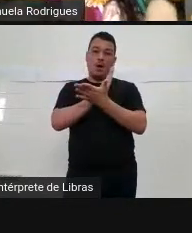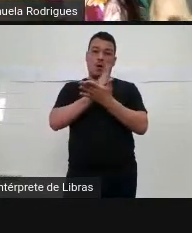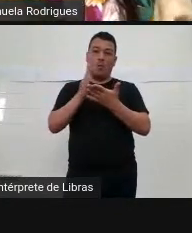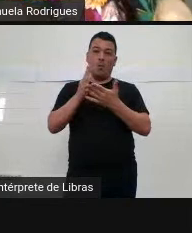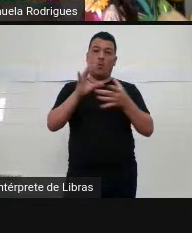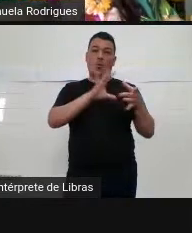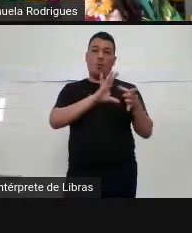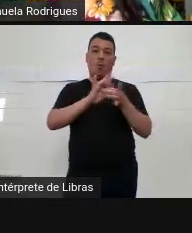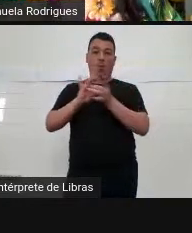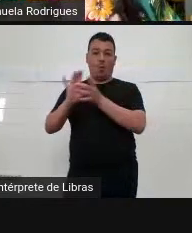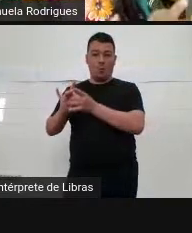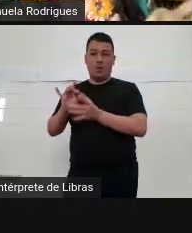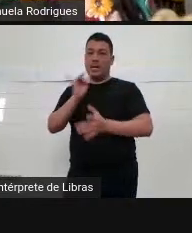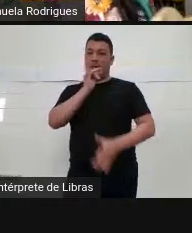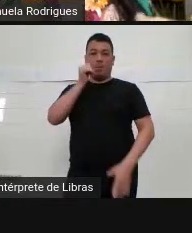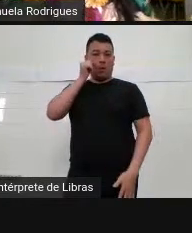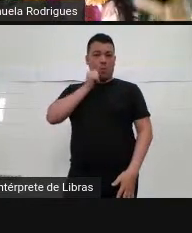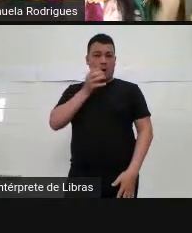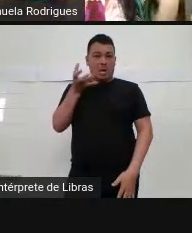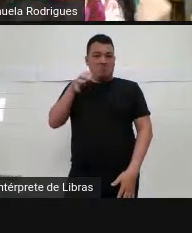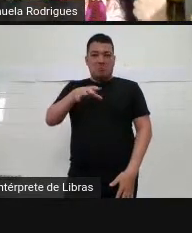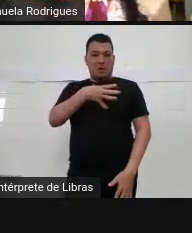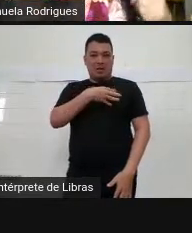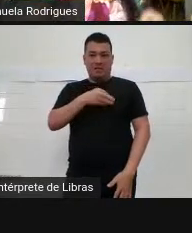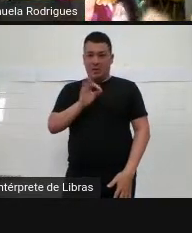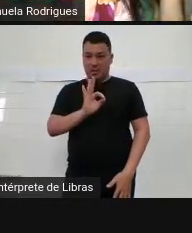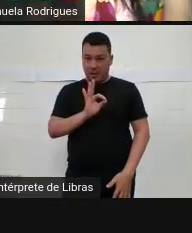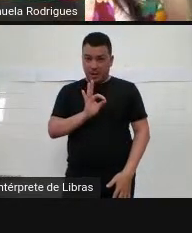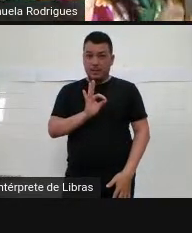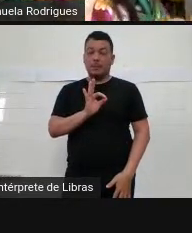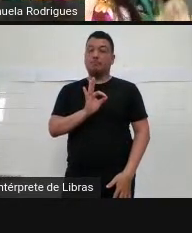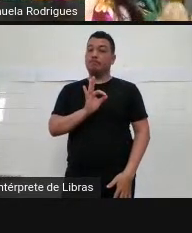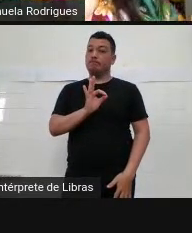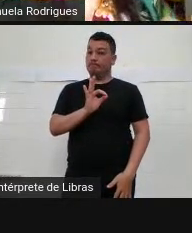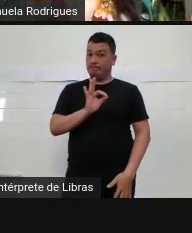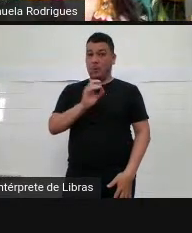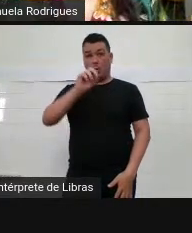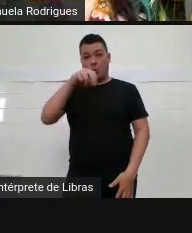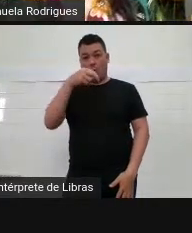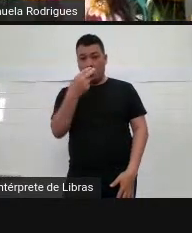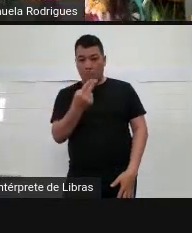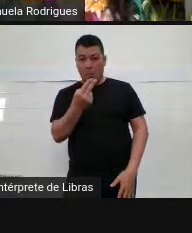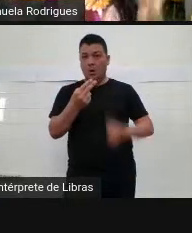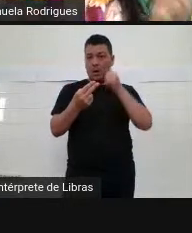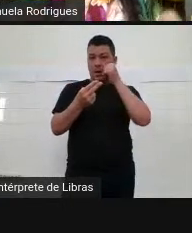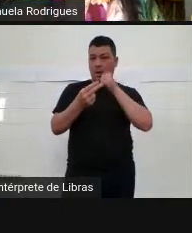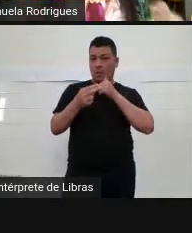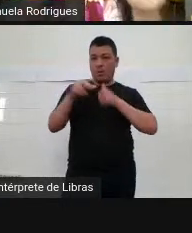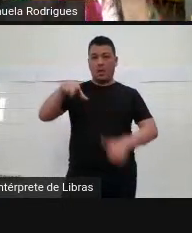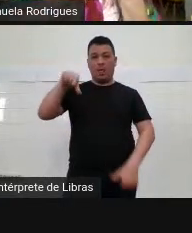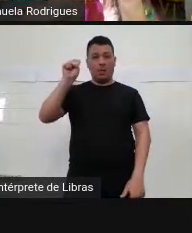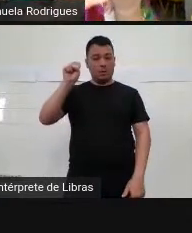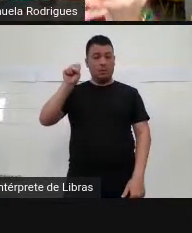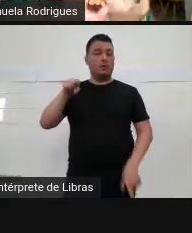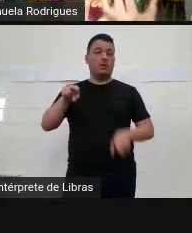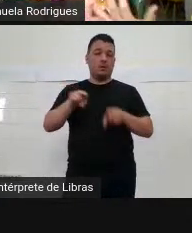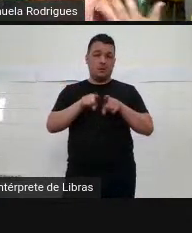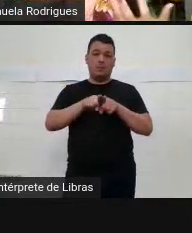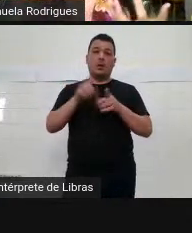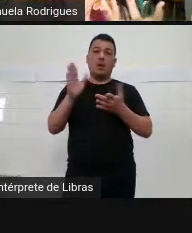uma mulher que não queria ter filho, por exemplo, né? Ou as mulheres lésbicas, muitas